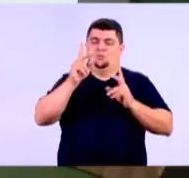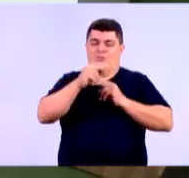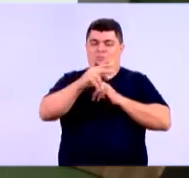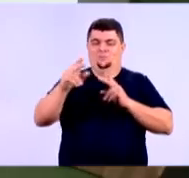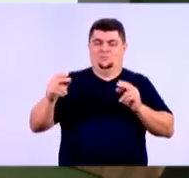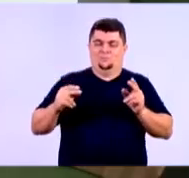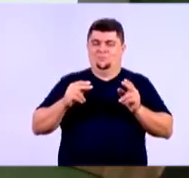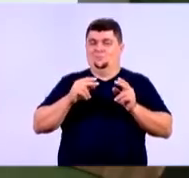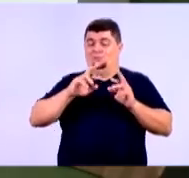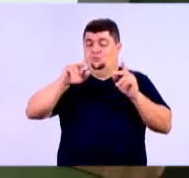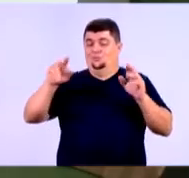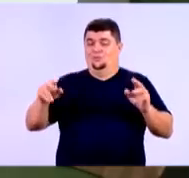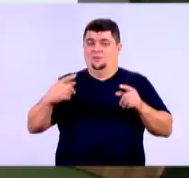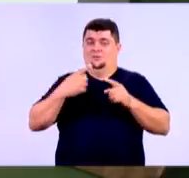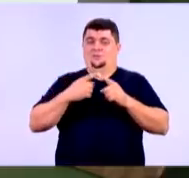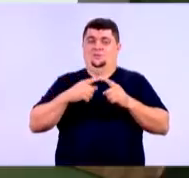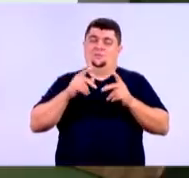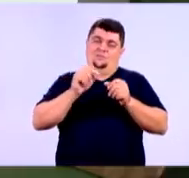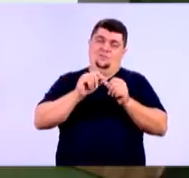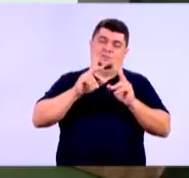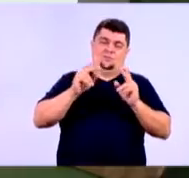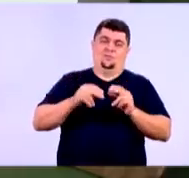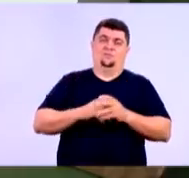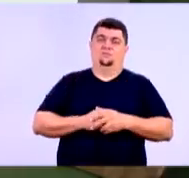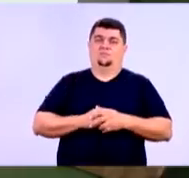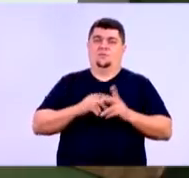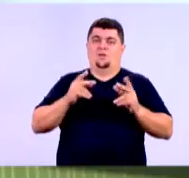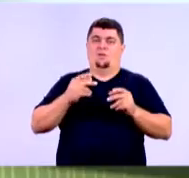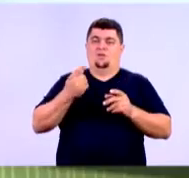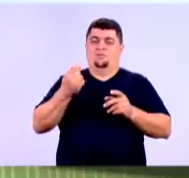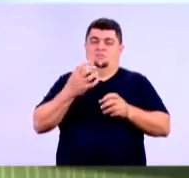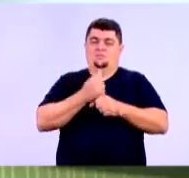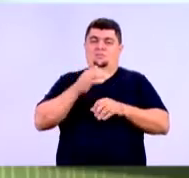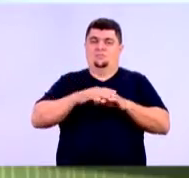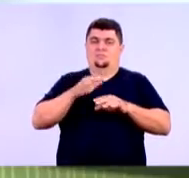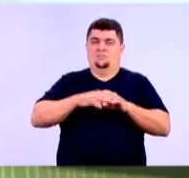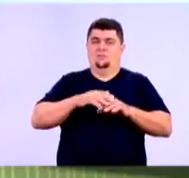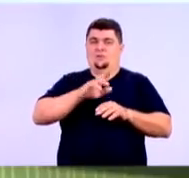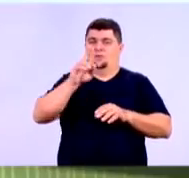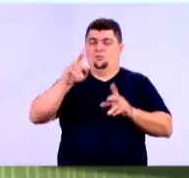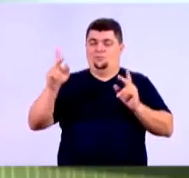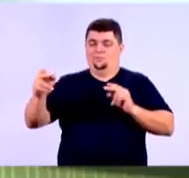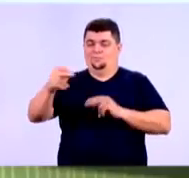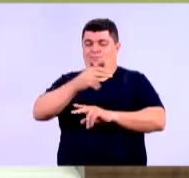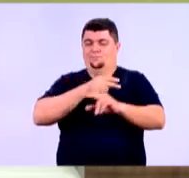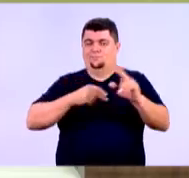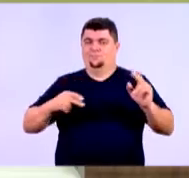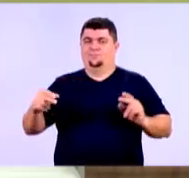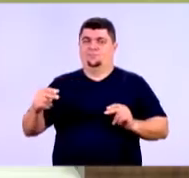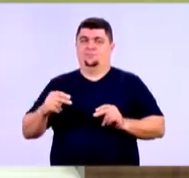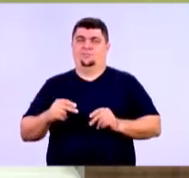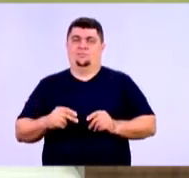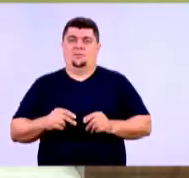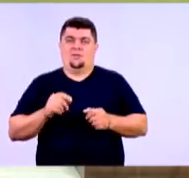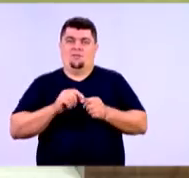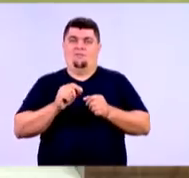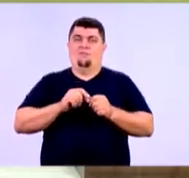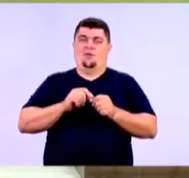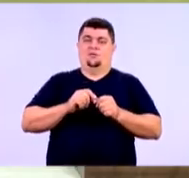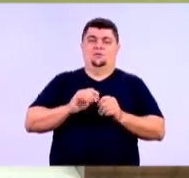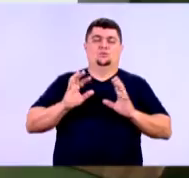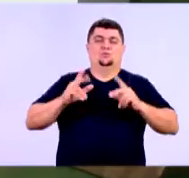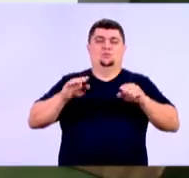né, professor? Exato. É meio triste isso, né? É igual matemática financeira, tem vários nomes para dizer o mesmo. A mesma coisa, falta um pouquinho de padronização,